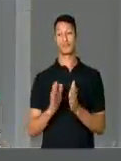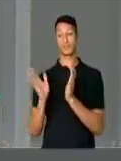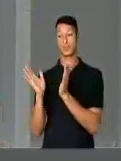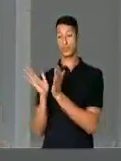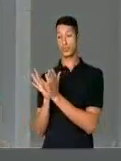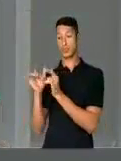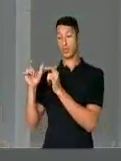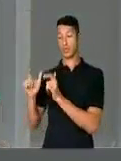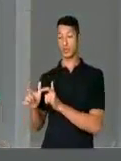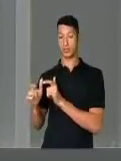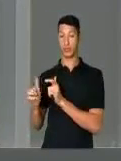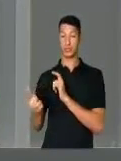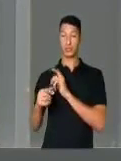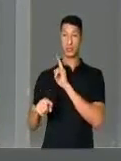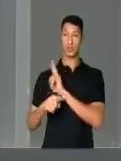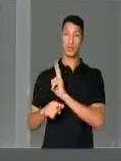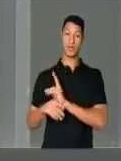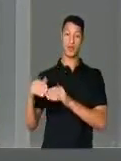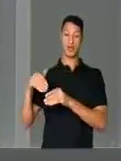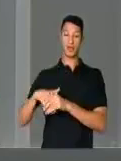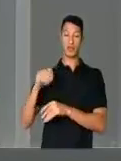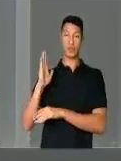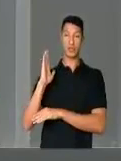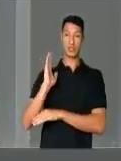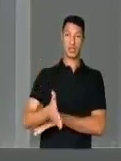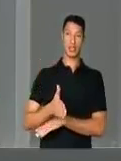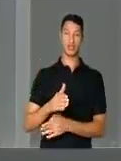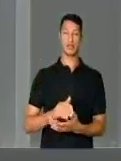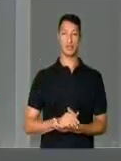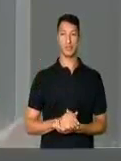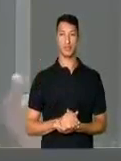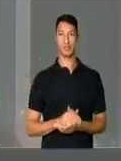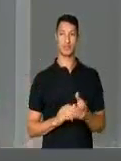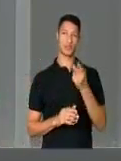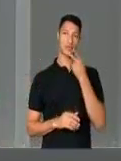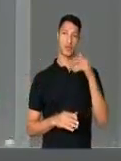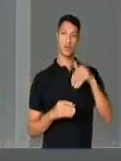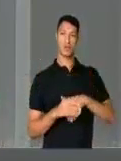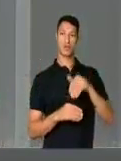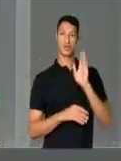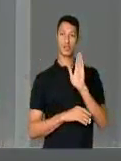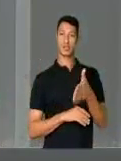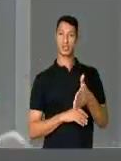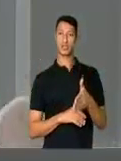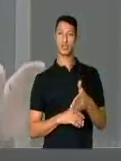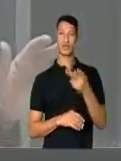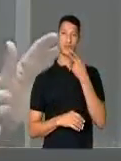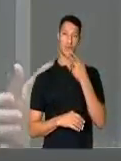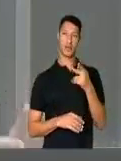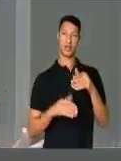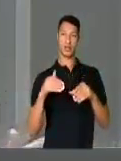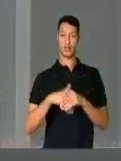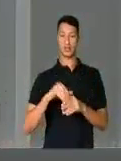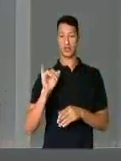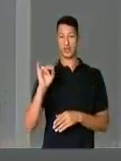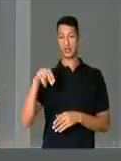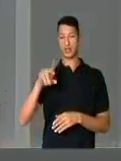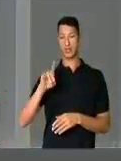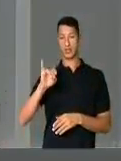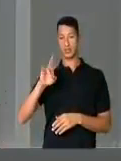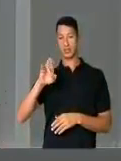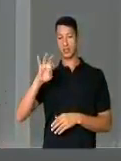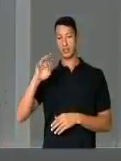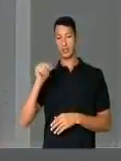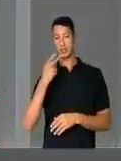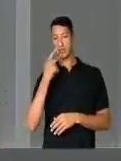De um lado, defende-se eleições diretas. Vou falar de eleições diretas, vou falar de eleições